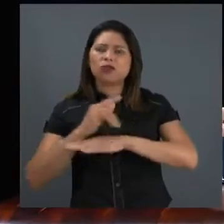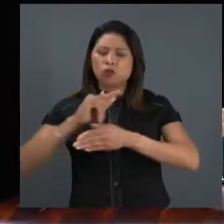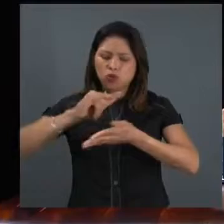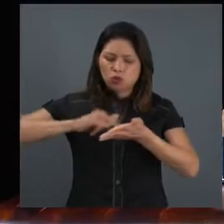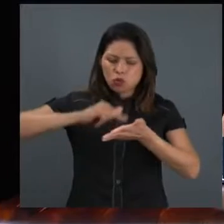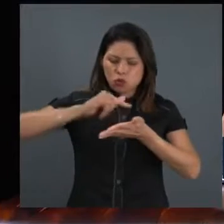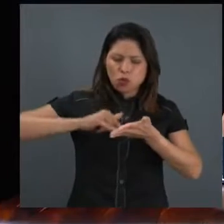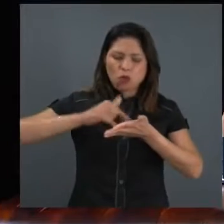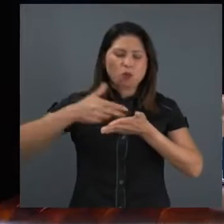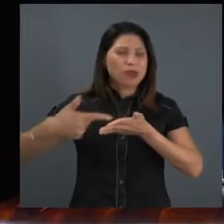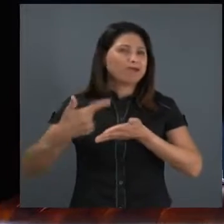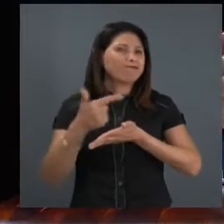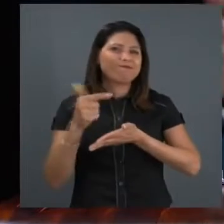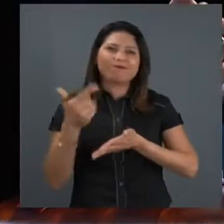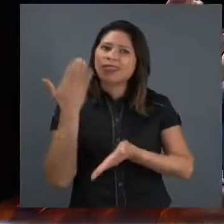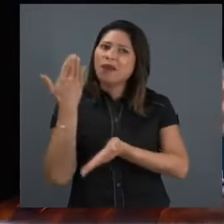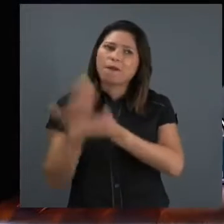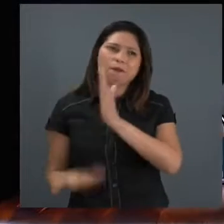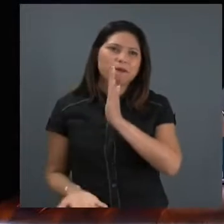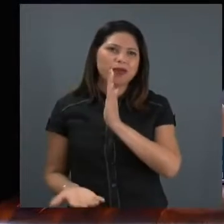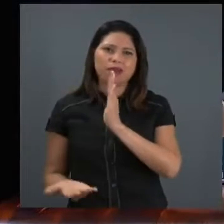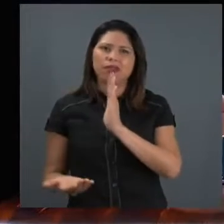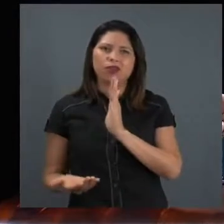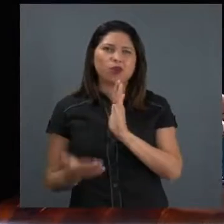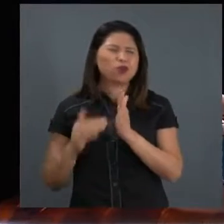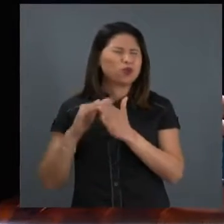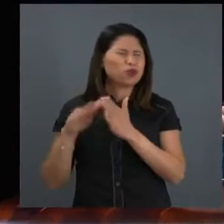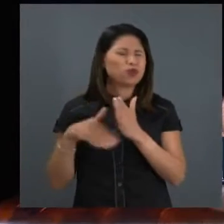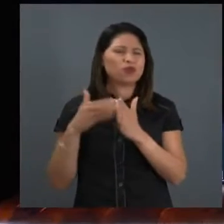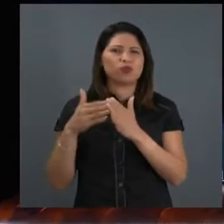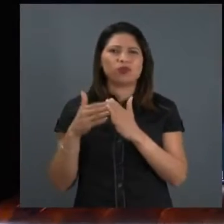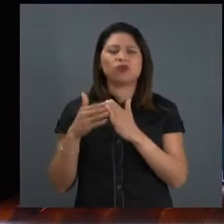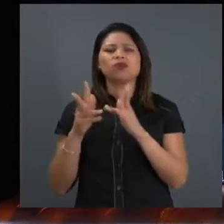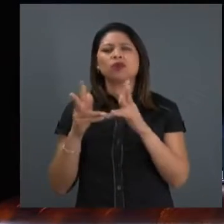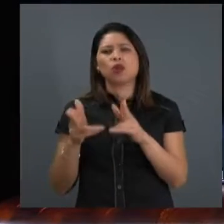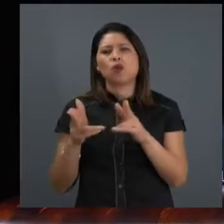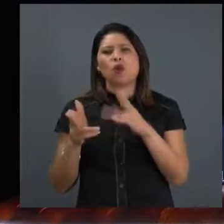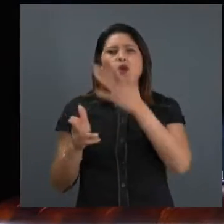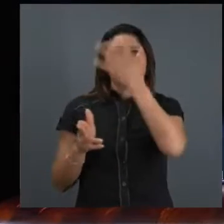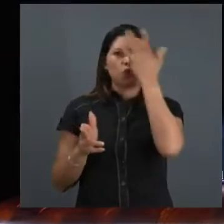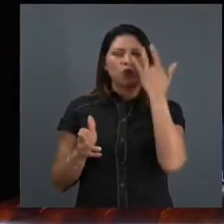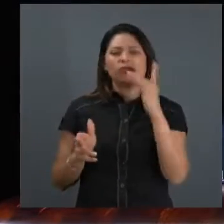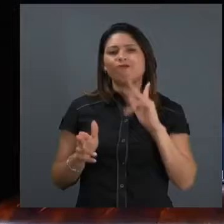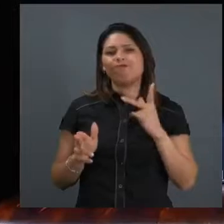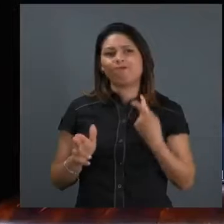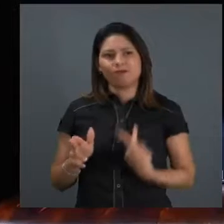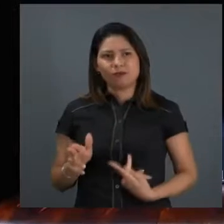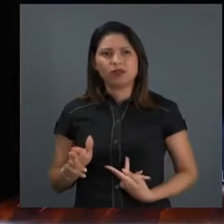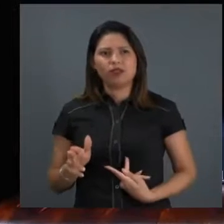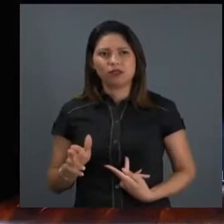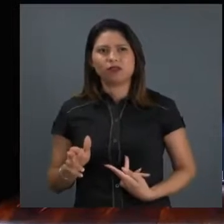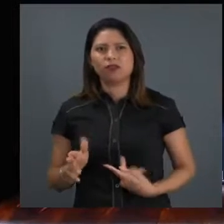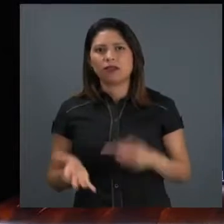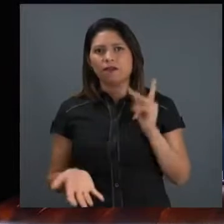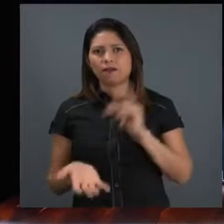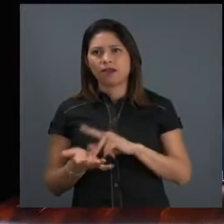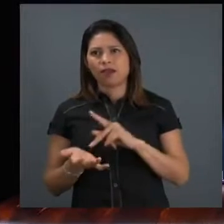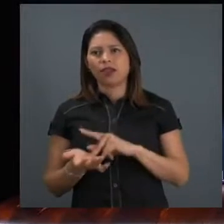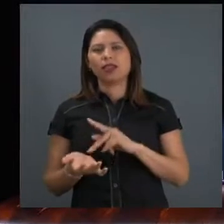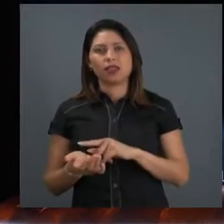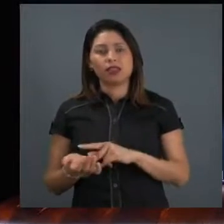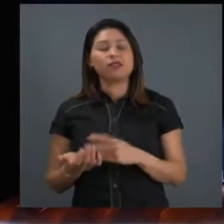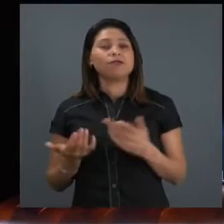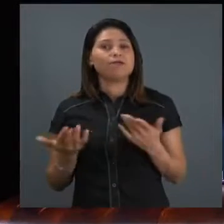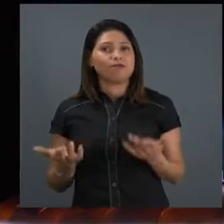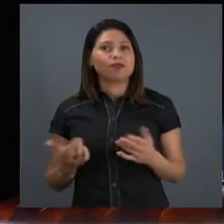tem. E são gente como a gente. Essa é a realidade. Por isso que eu